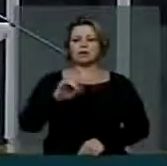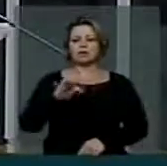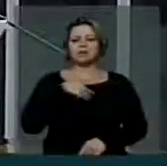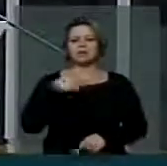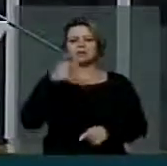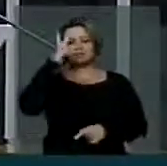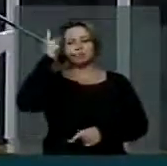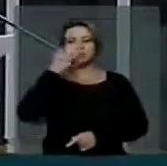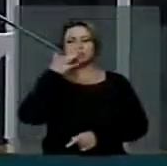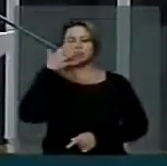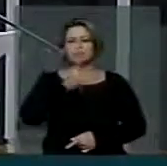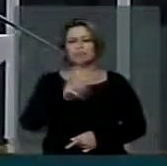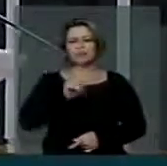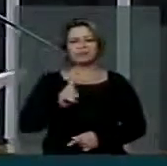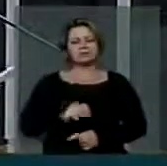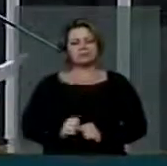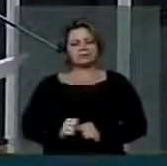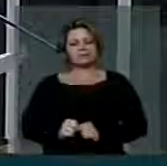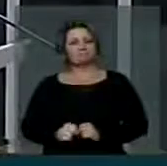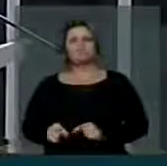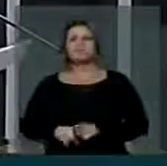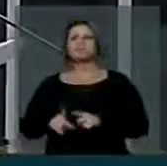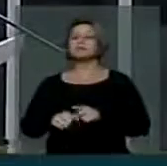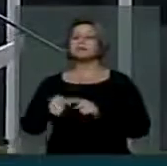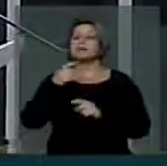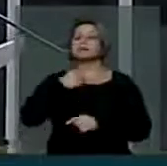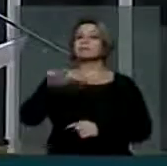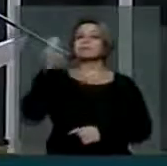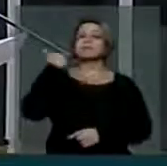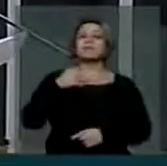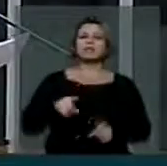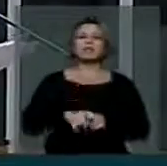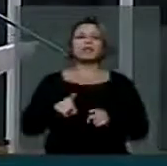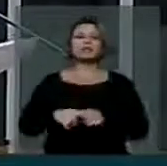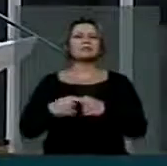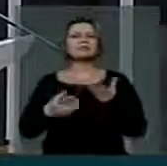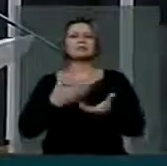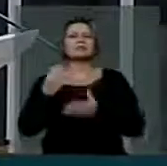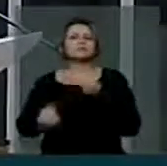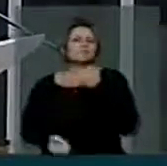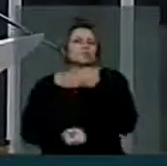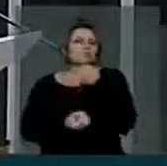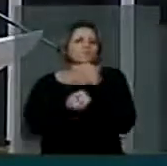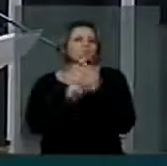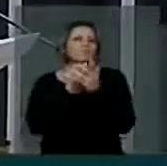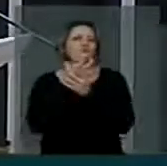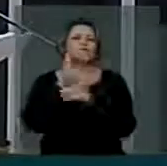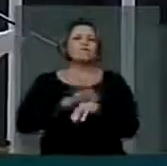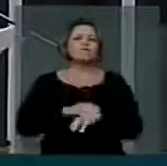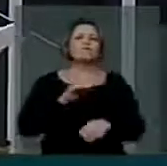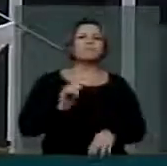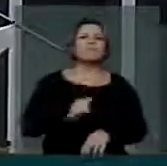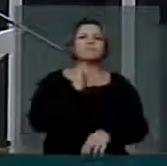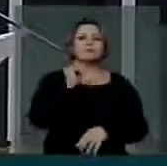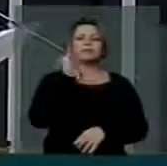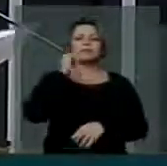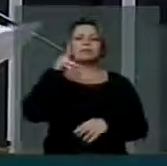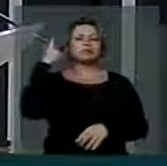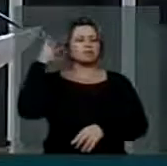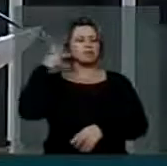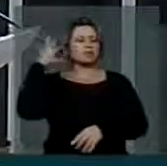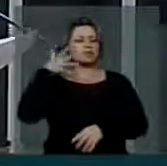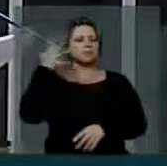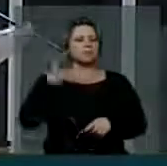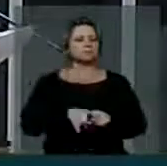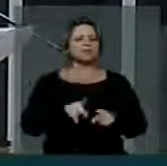ares democráticos de então. Naquele ventre fértil, surgiu uma das mais importantes políticas de